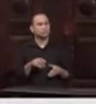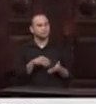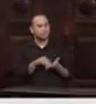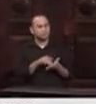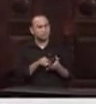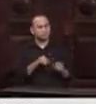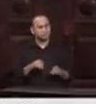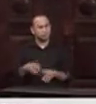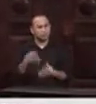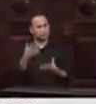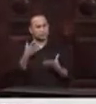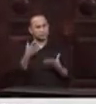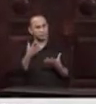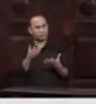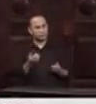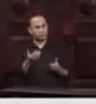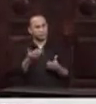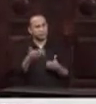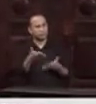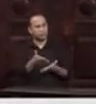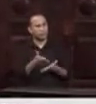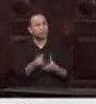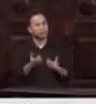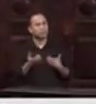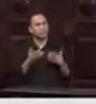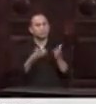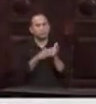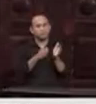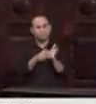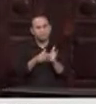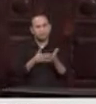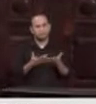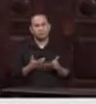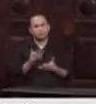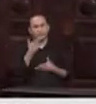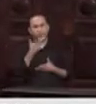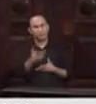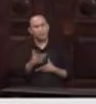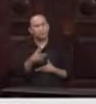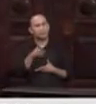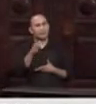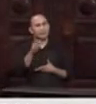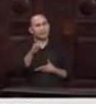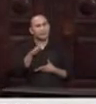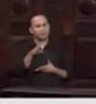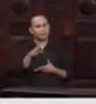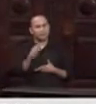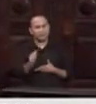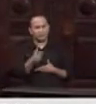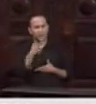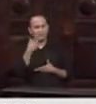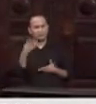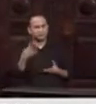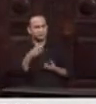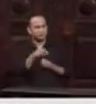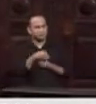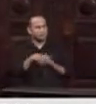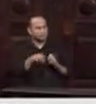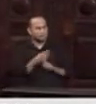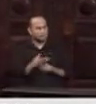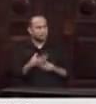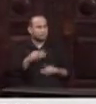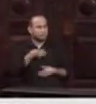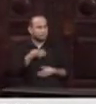assumiu hoje a vaga de conselheira. Eu queria cumprimentar publicamente aqui a Flávia, e, ao mesmo tempo, reiterar o que fiz na comissão e ao